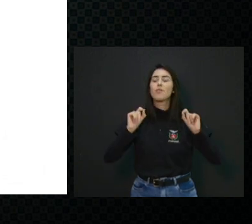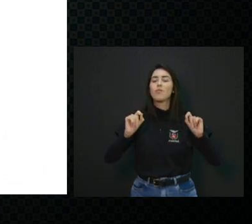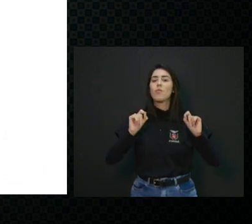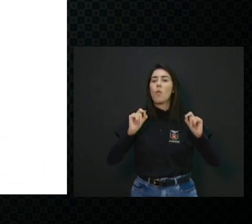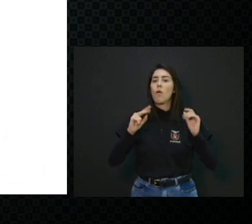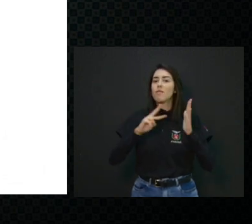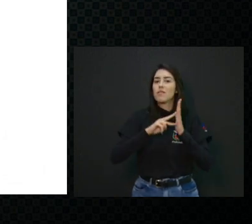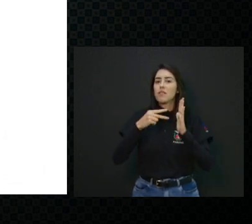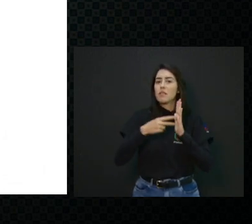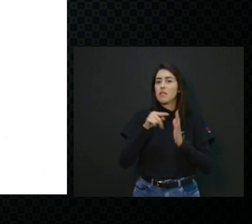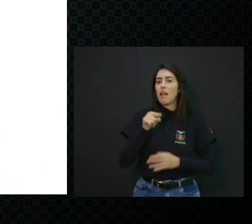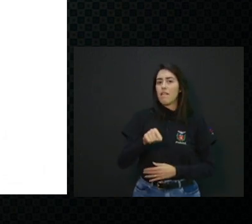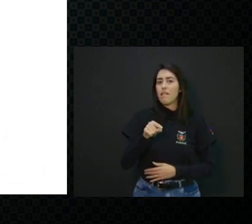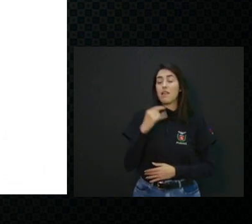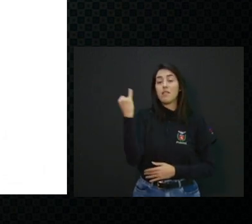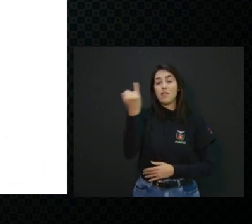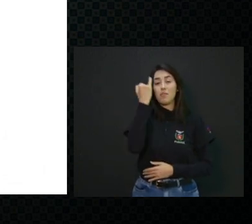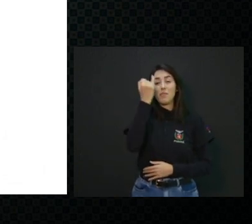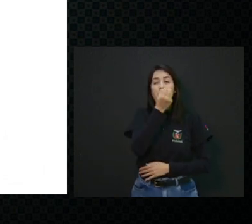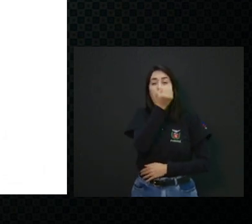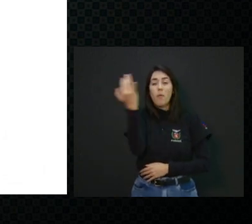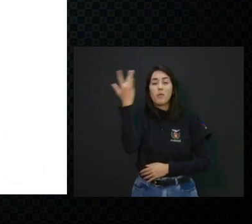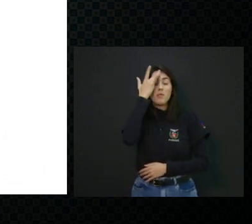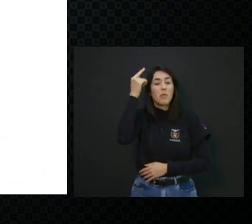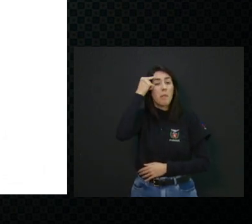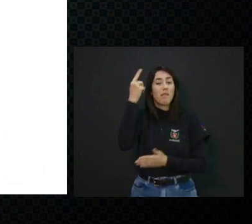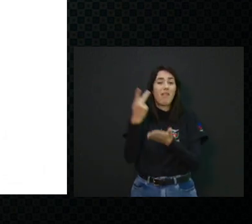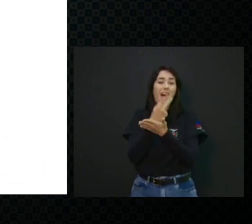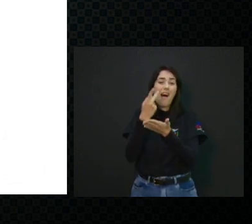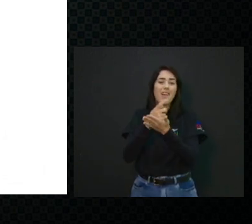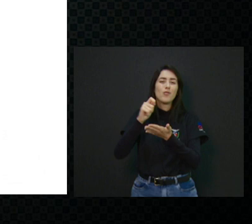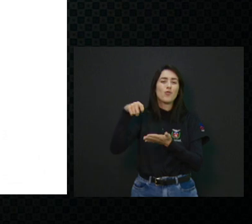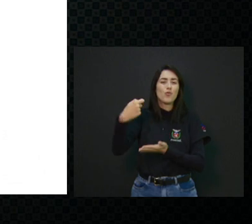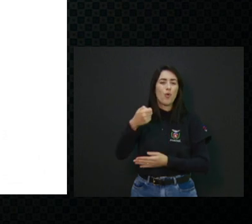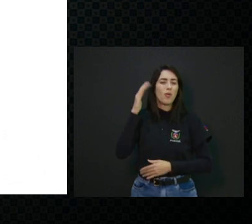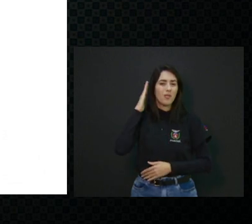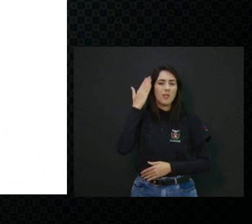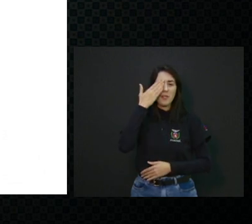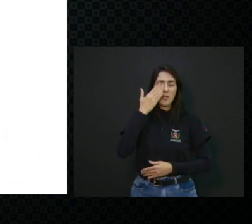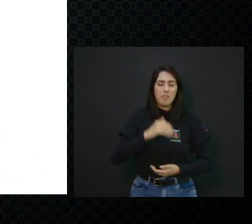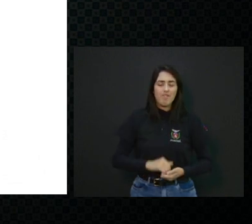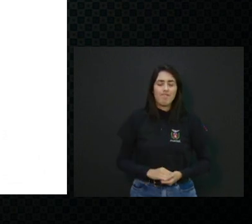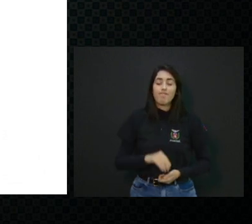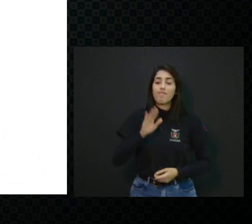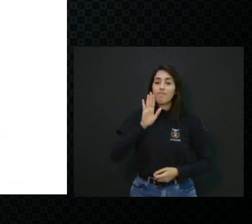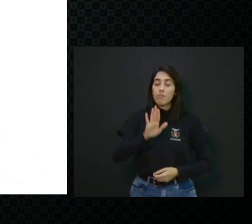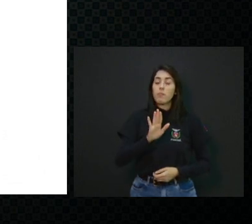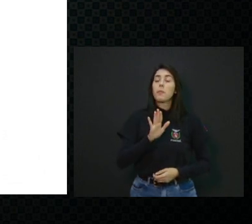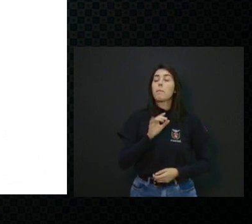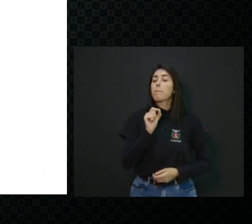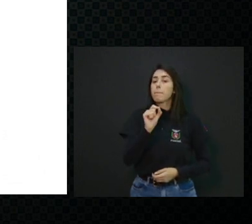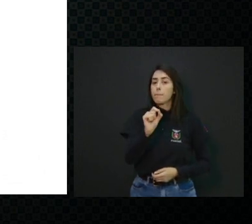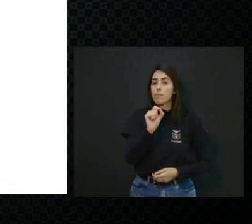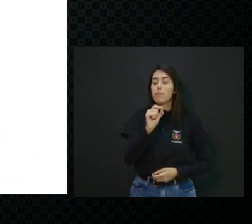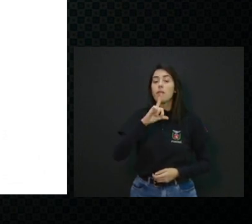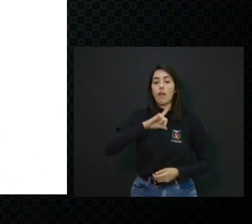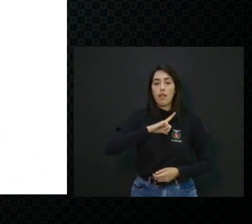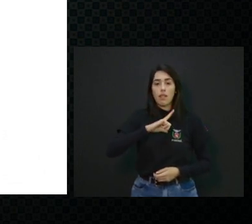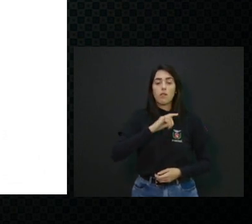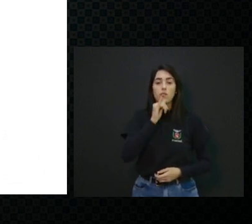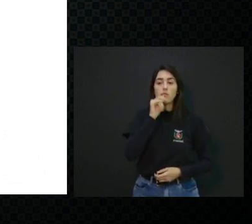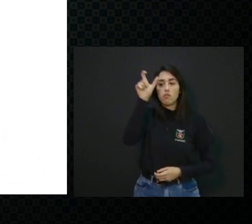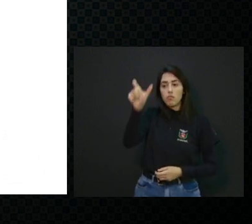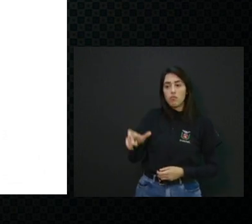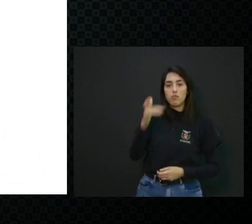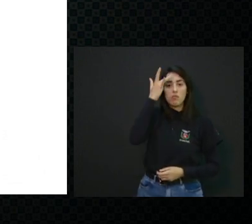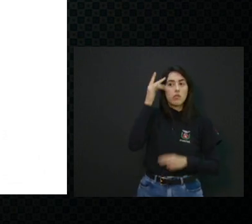essas ideias aí que estão equivocadas em relação à surdo-cegueira. Porque nós temos realmente um sujeito que não